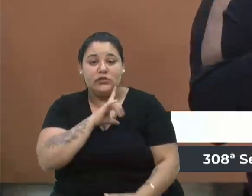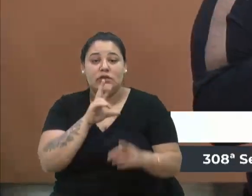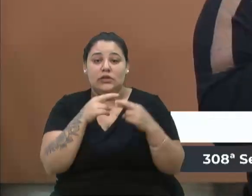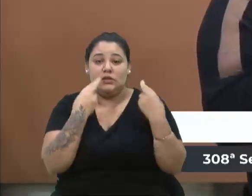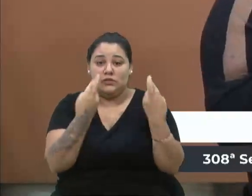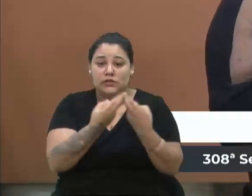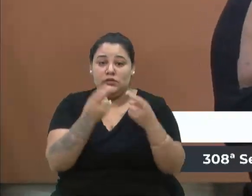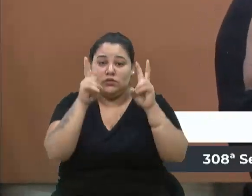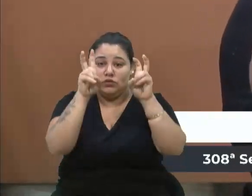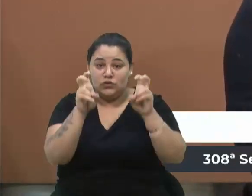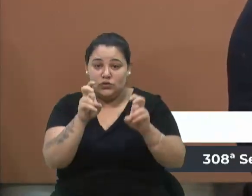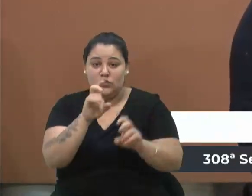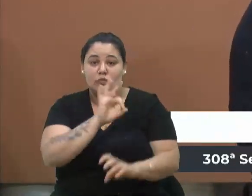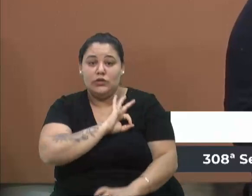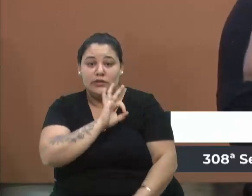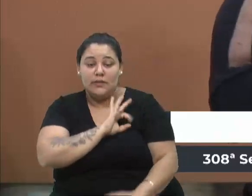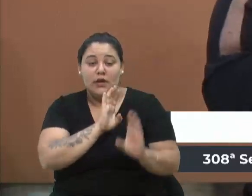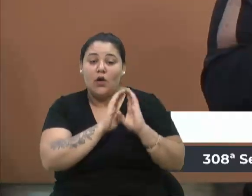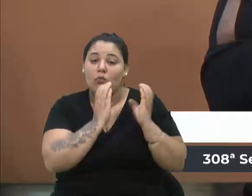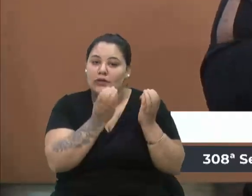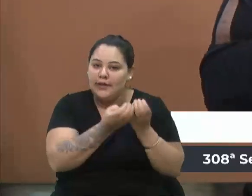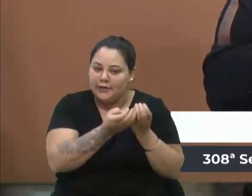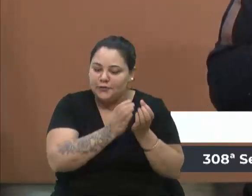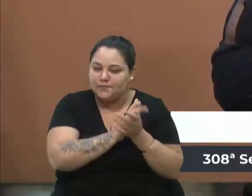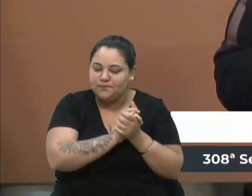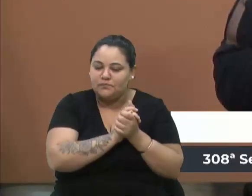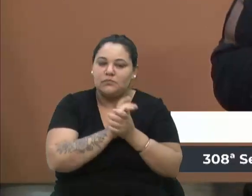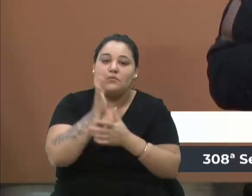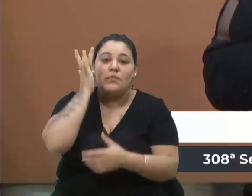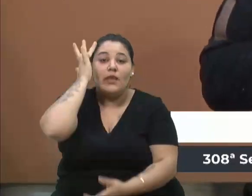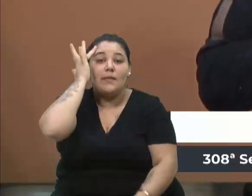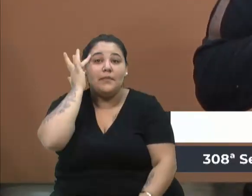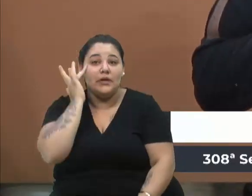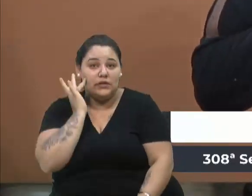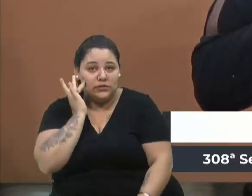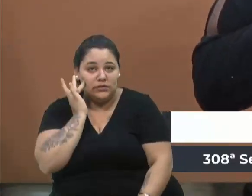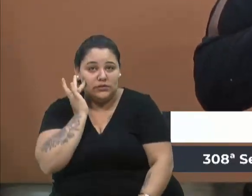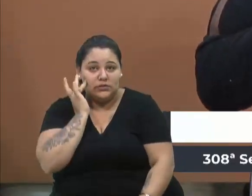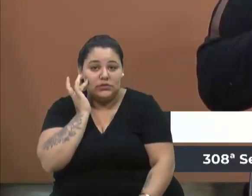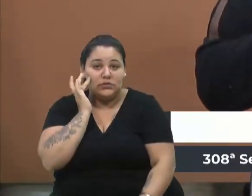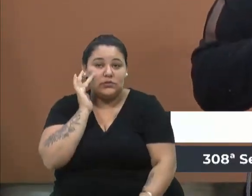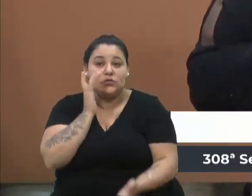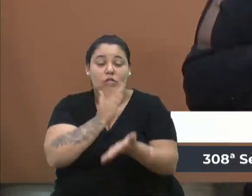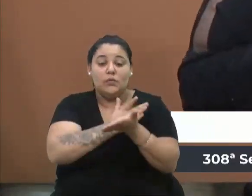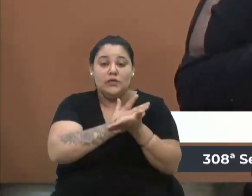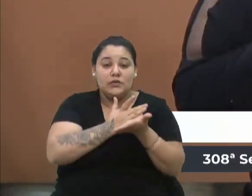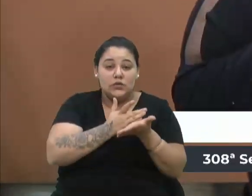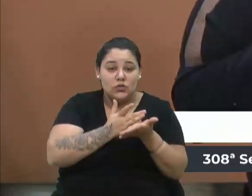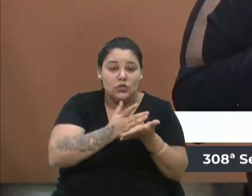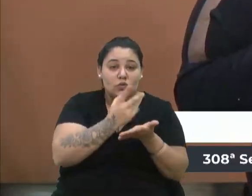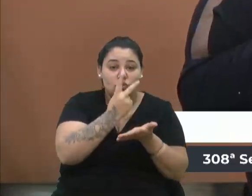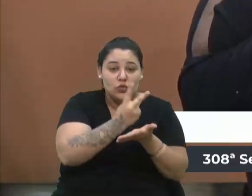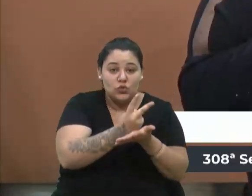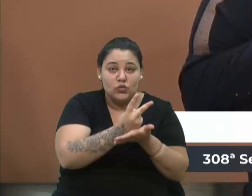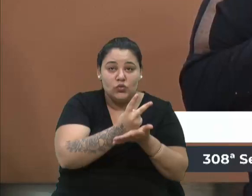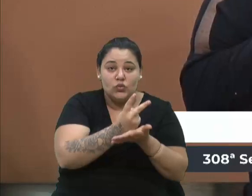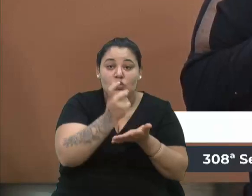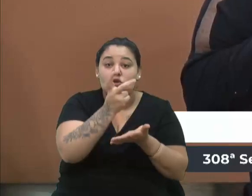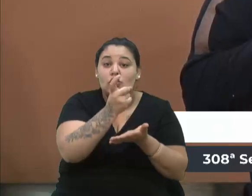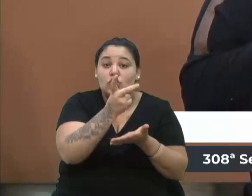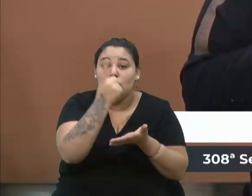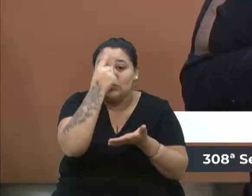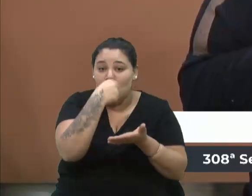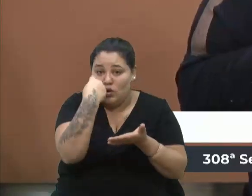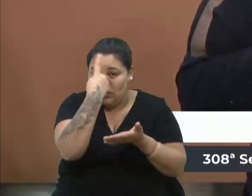é sobre policiamento comunitário amanhã a partir das 12 horas da semana